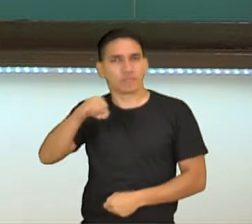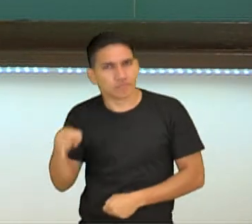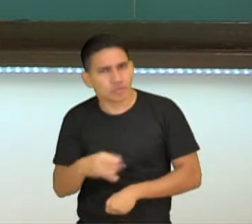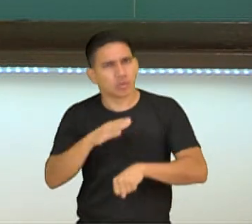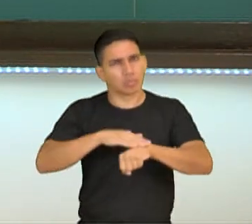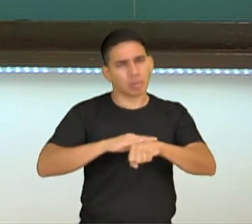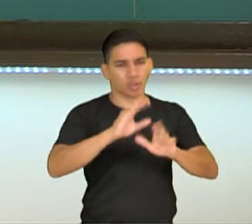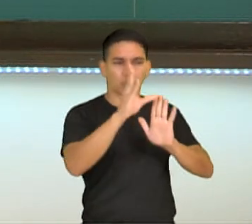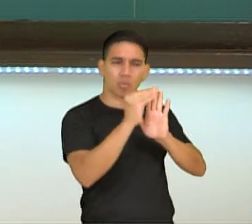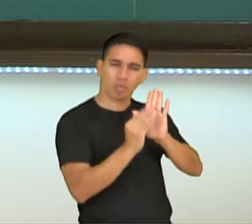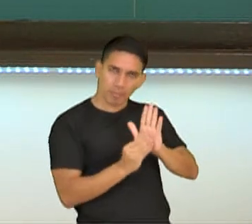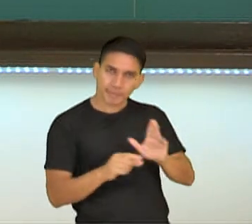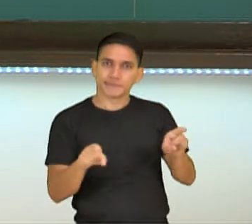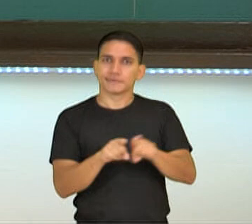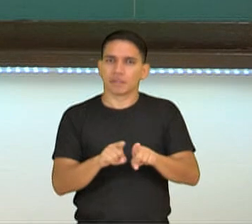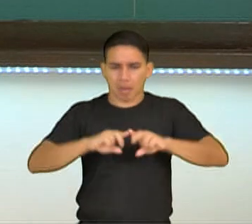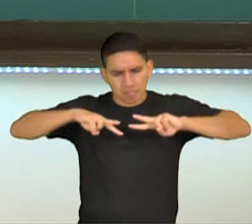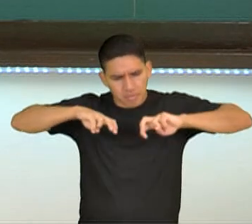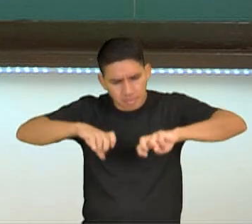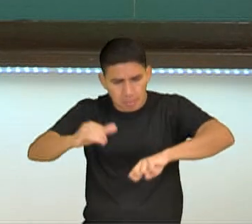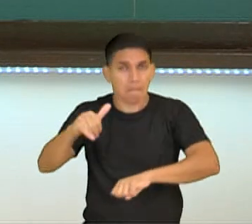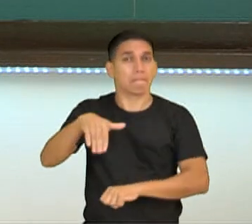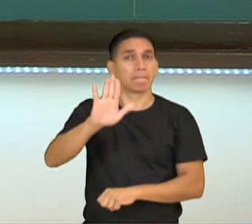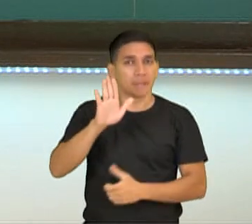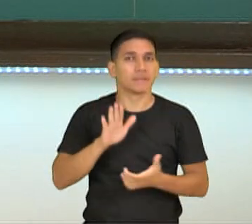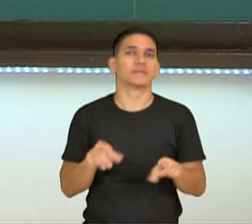os conteúdos, que você possa aprofundar ainda